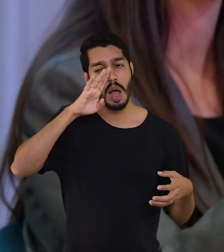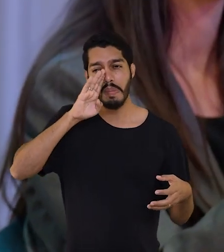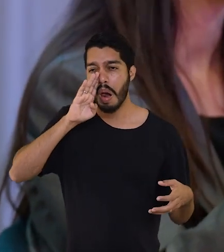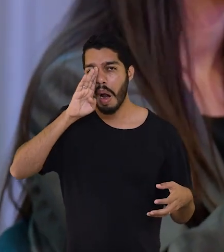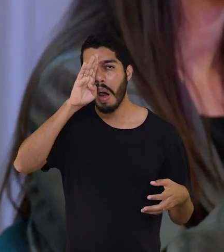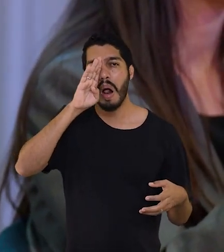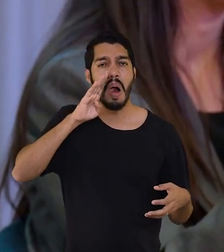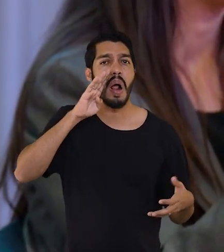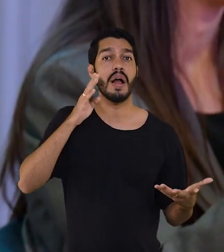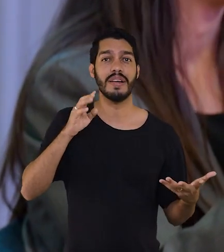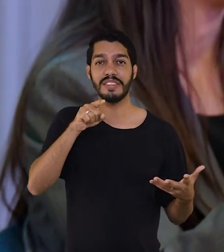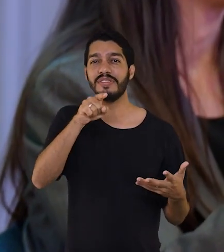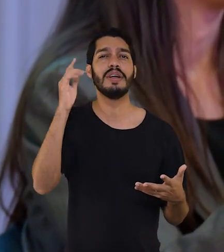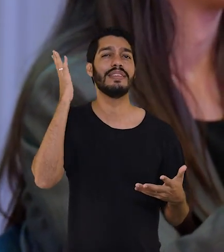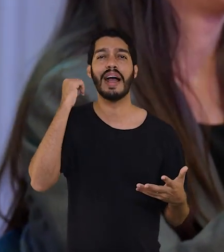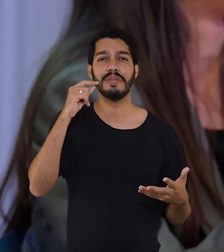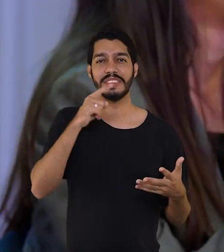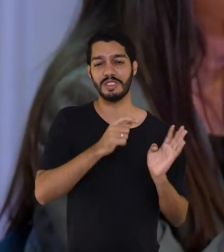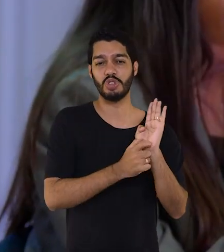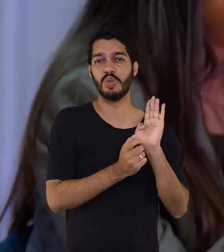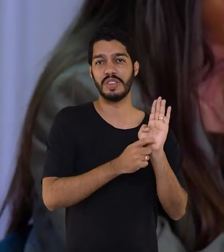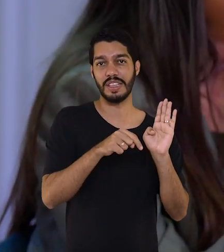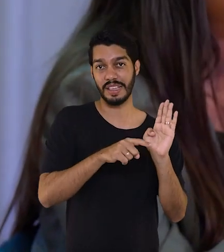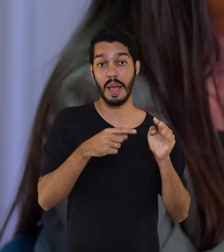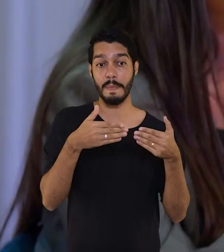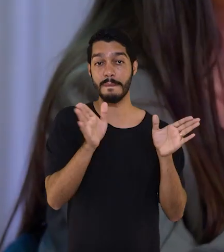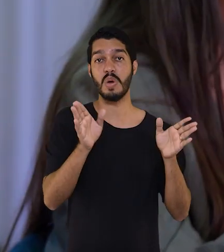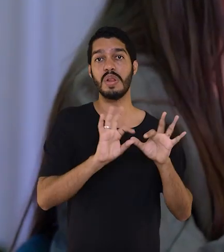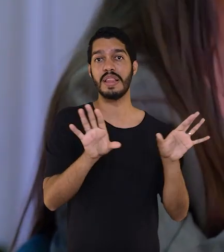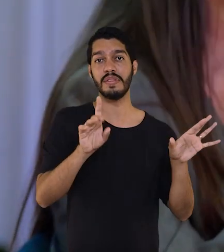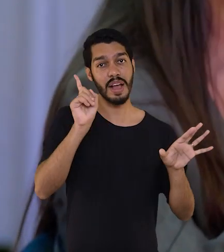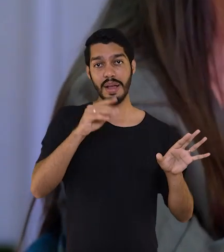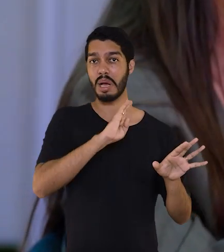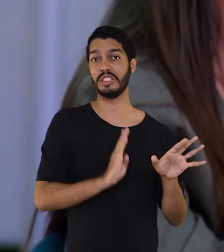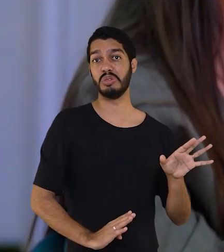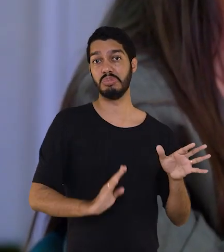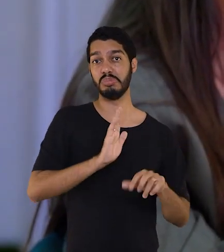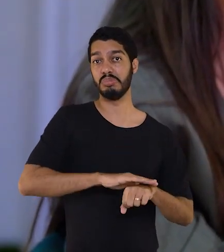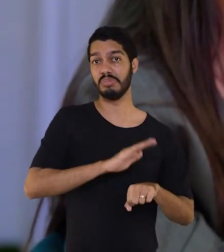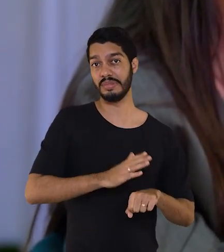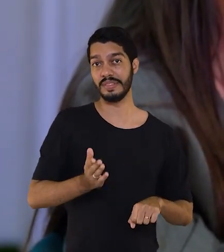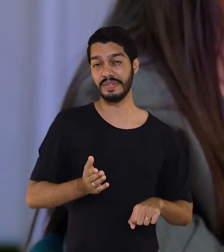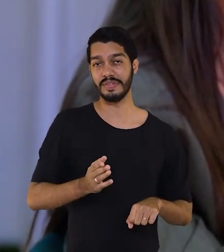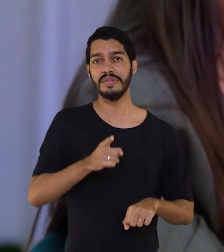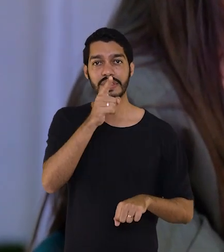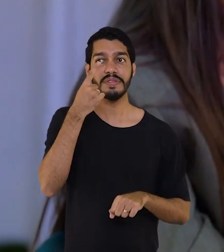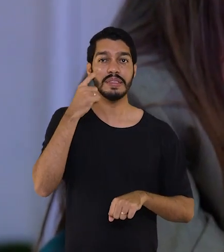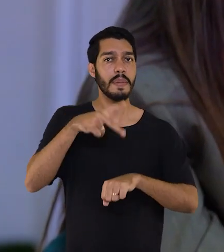nível... Eu não sei se vocês sabem, o software, o programa de IA open source mais baixado do mundo é feito por um